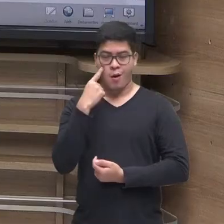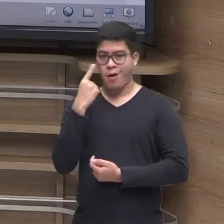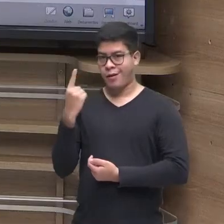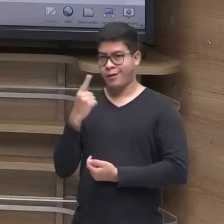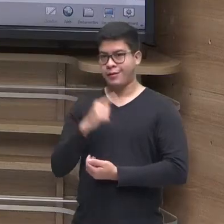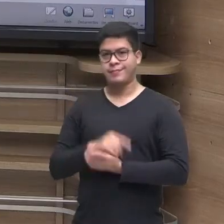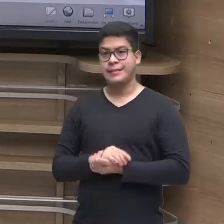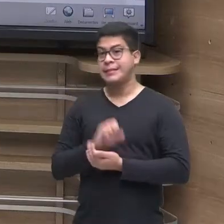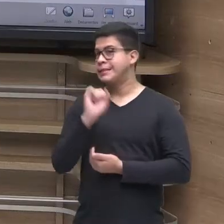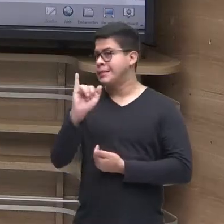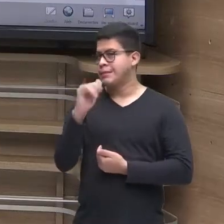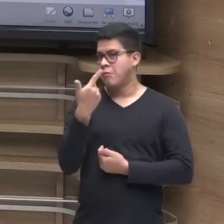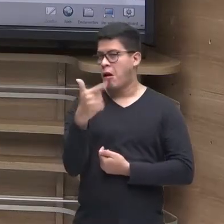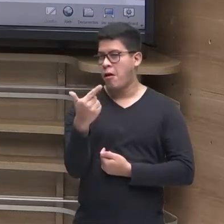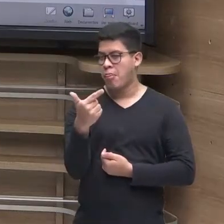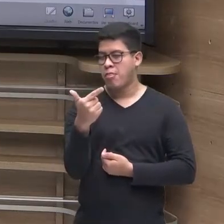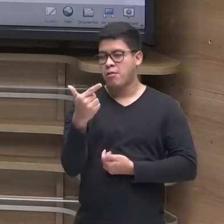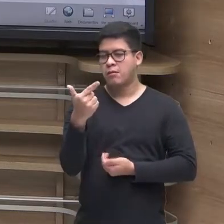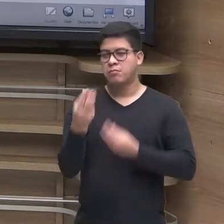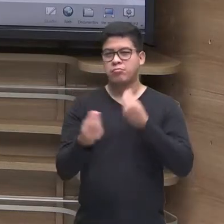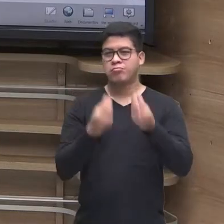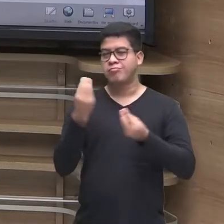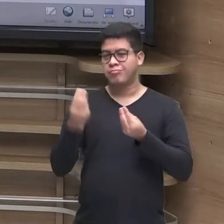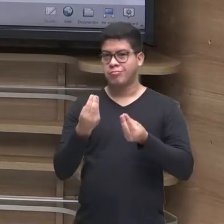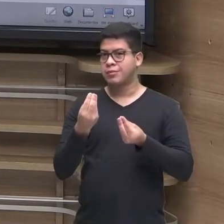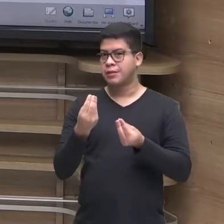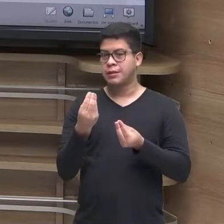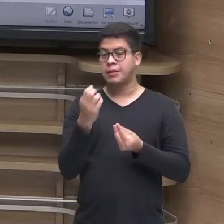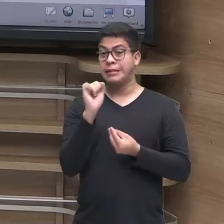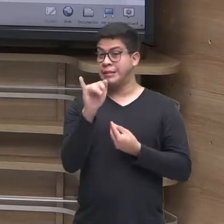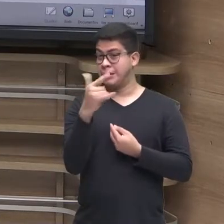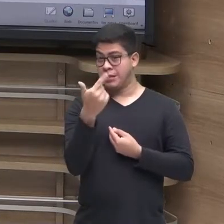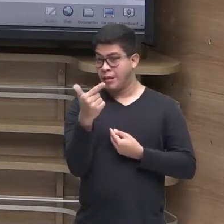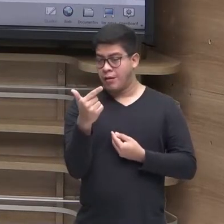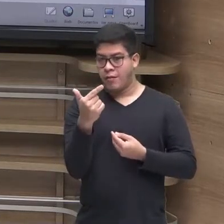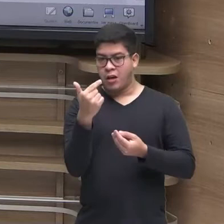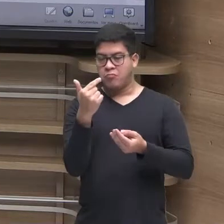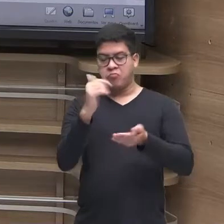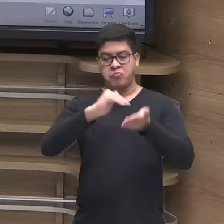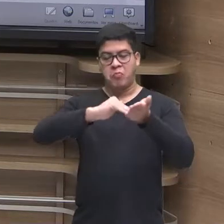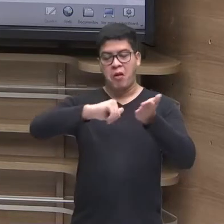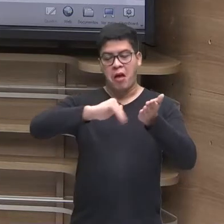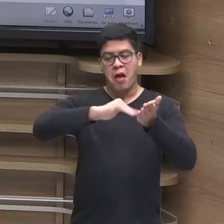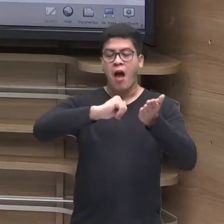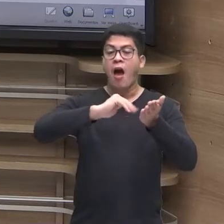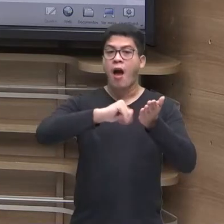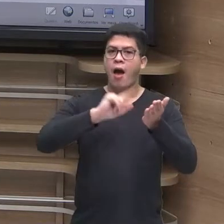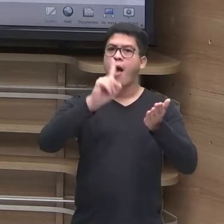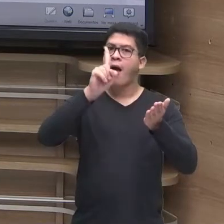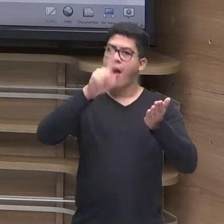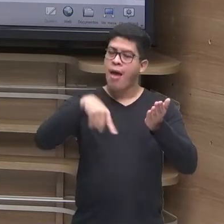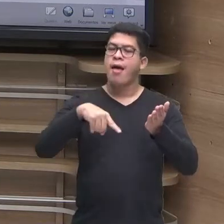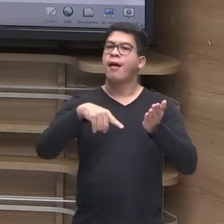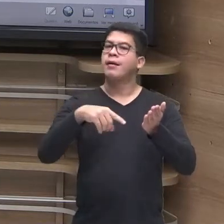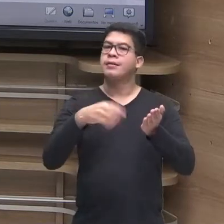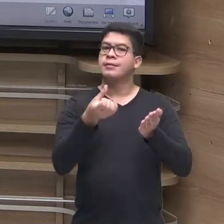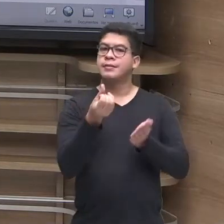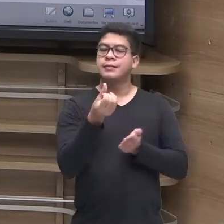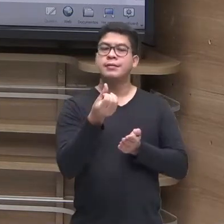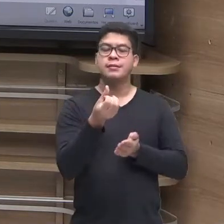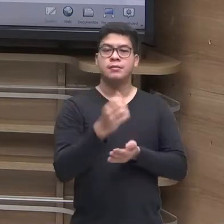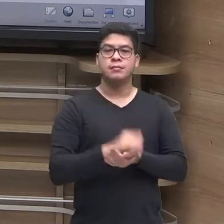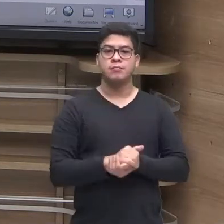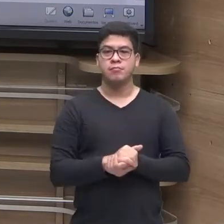Se não restar aqui, se não tiver resto a divisão, né, significa que o número que você está procurando é sim múltiplo,